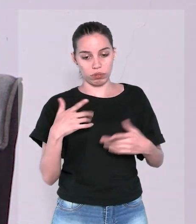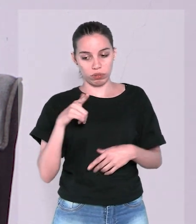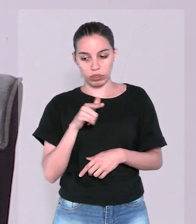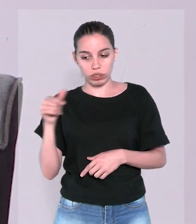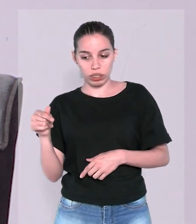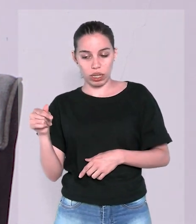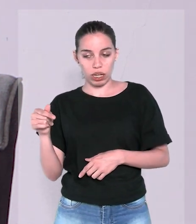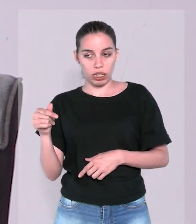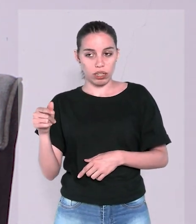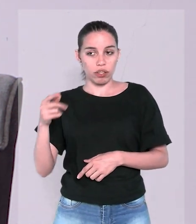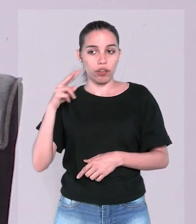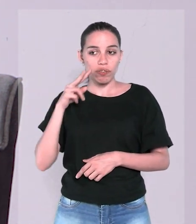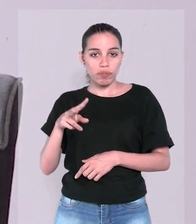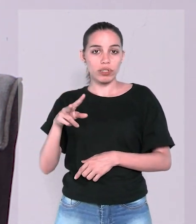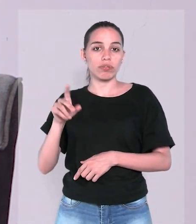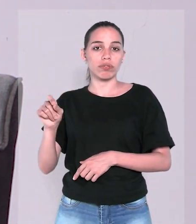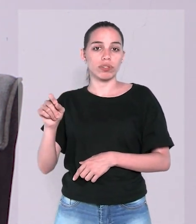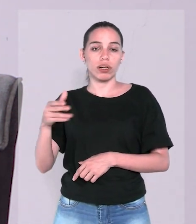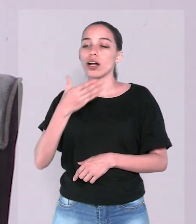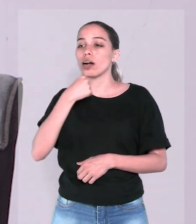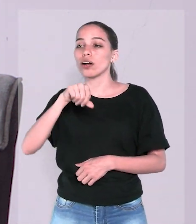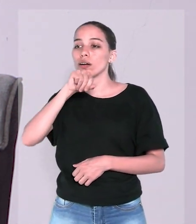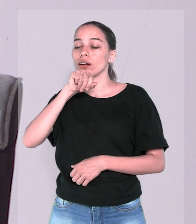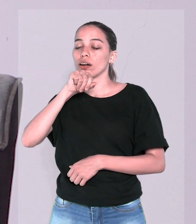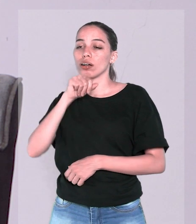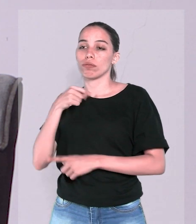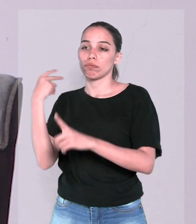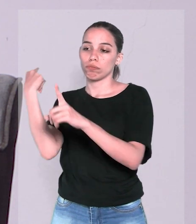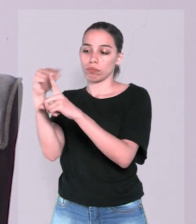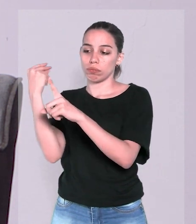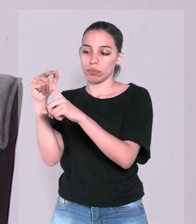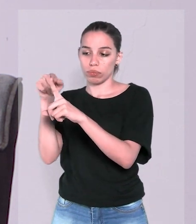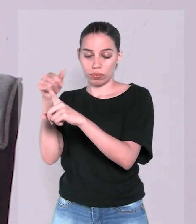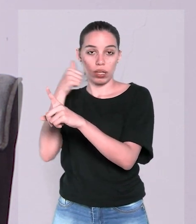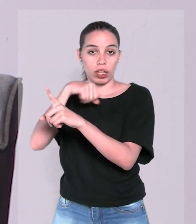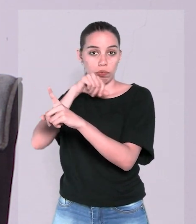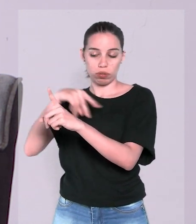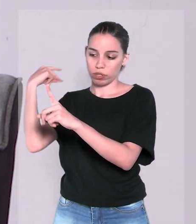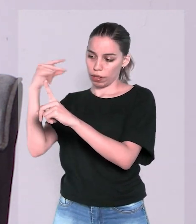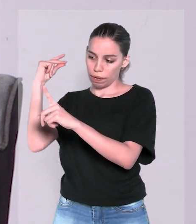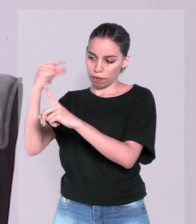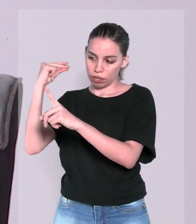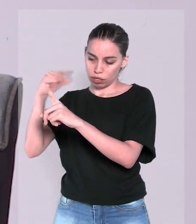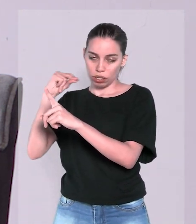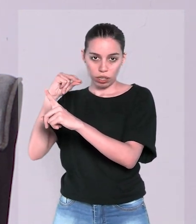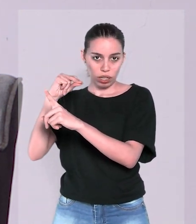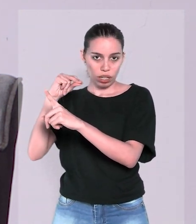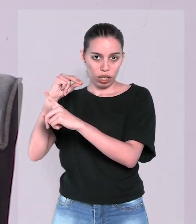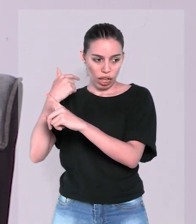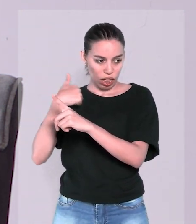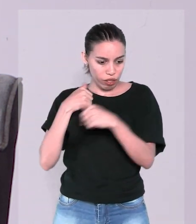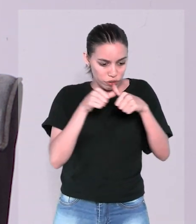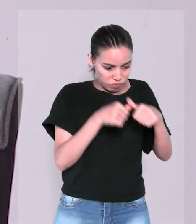é o melhor lugar que eu encontro na minha casa. Porque quando eu saio do quarto, o que eu vejo na minha